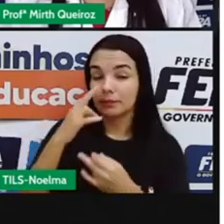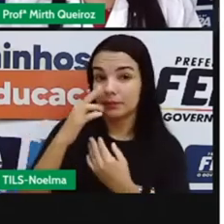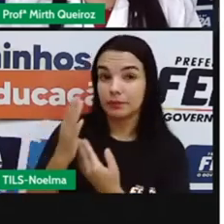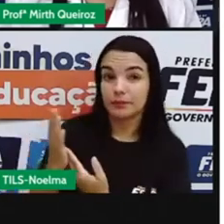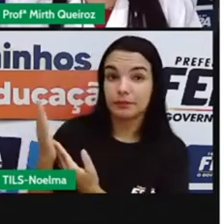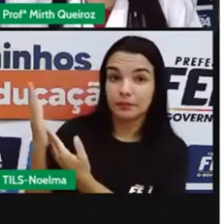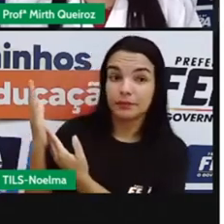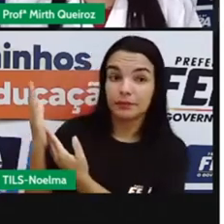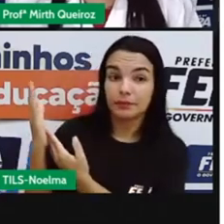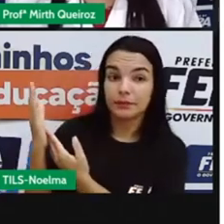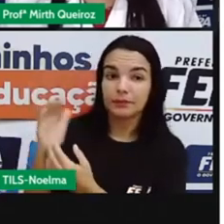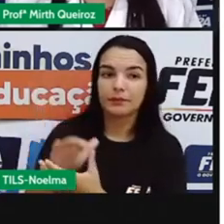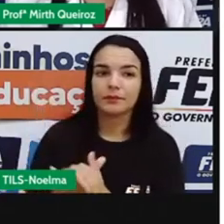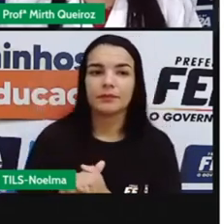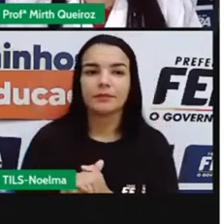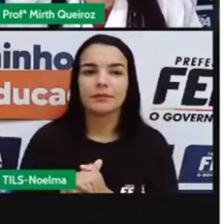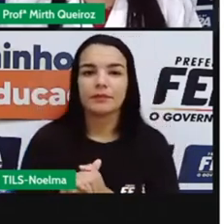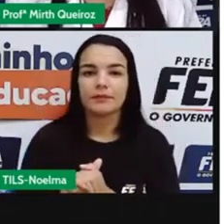Passarinho. Entenderam?